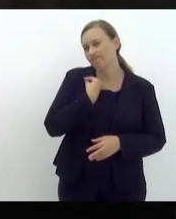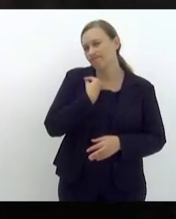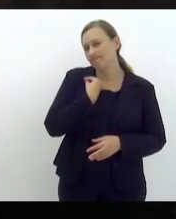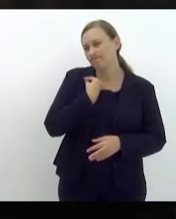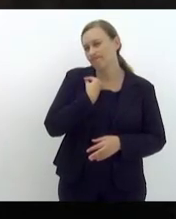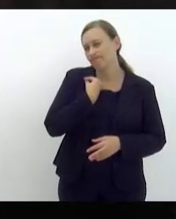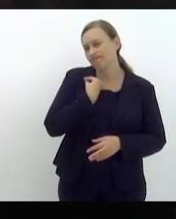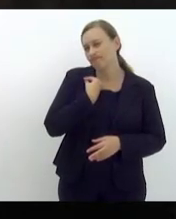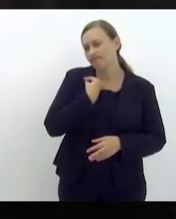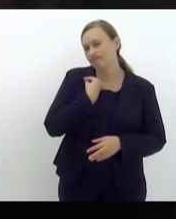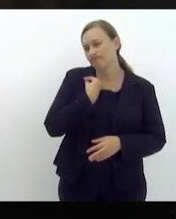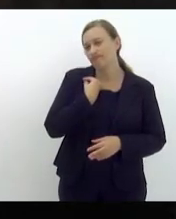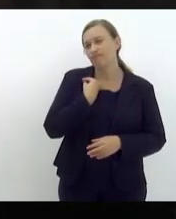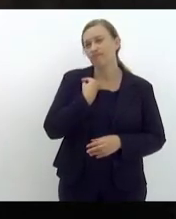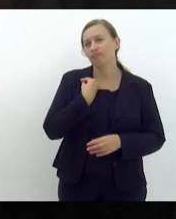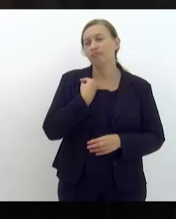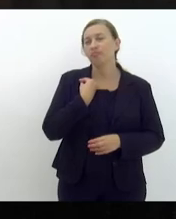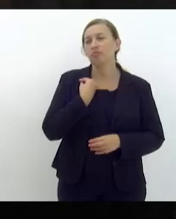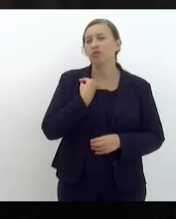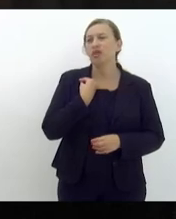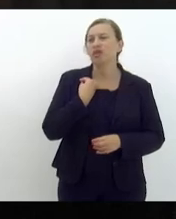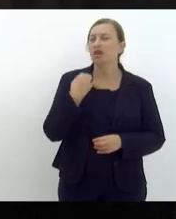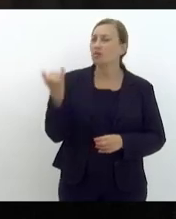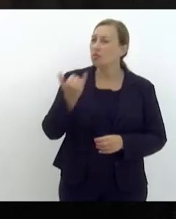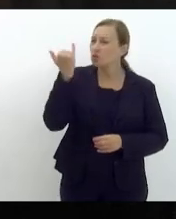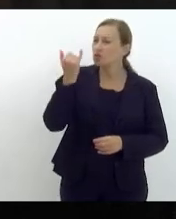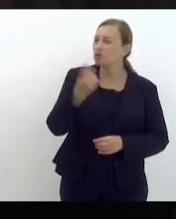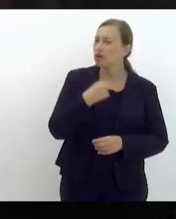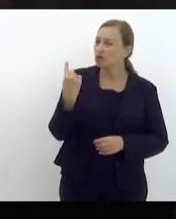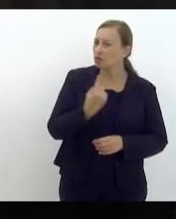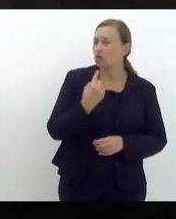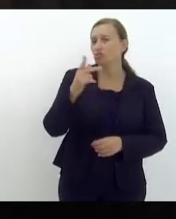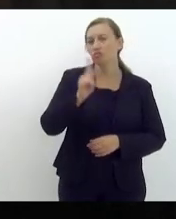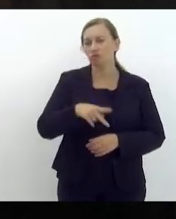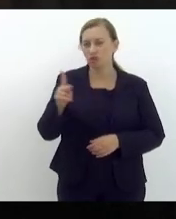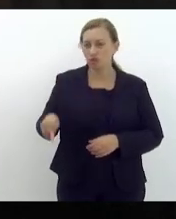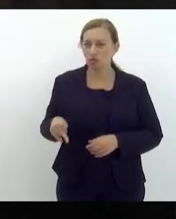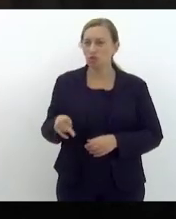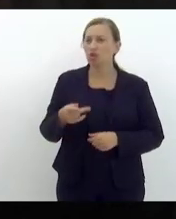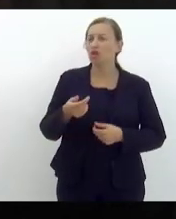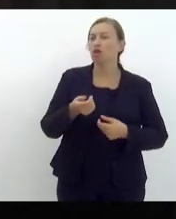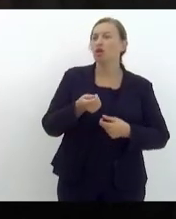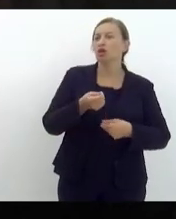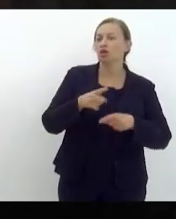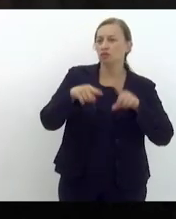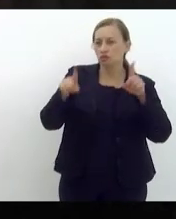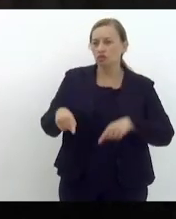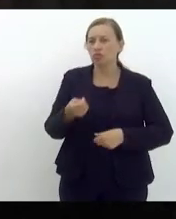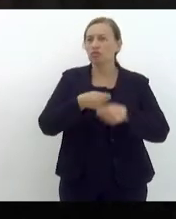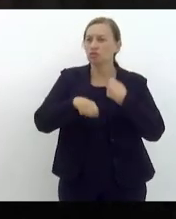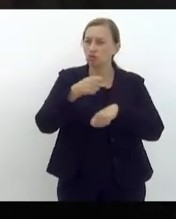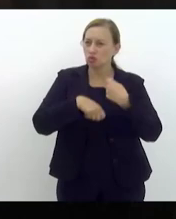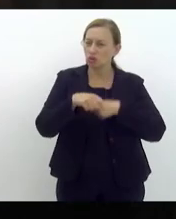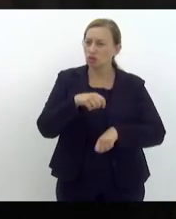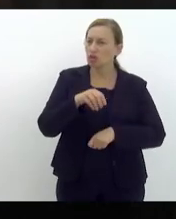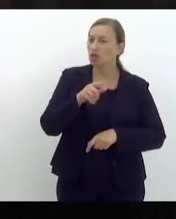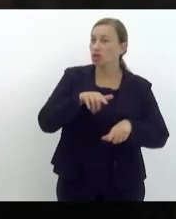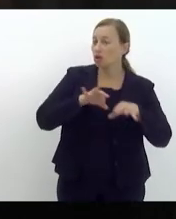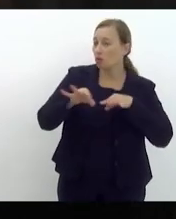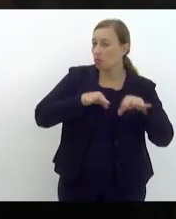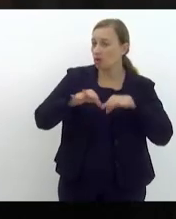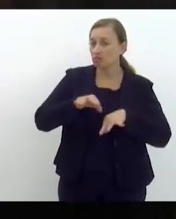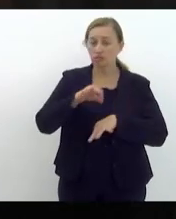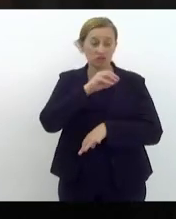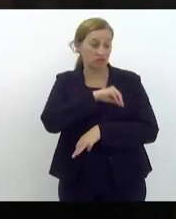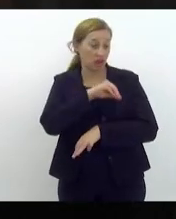aquilo que é sagrado para nós professores professoras e funcionários administrativos que é o nosso plano de cargo salário um plano de